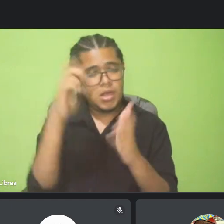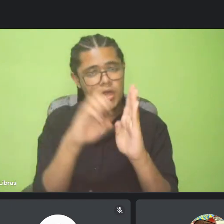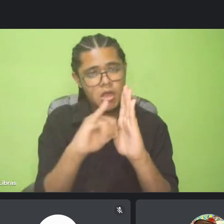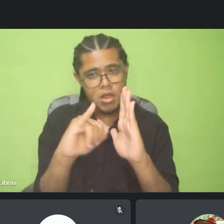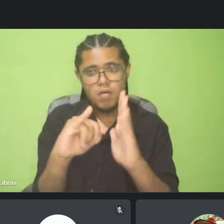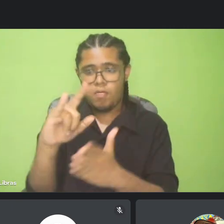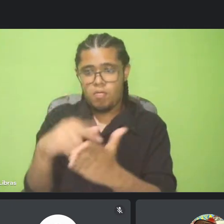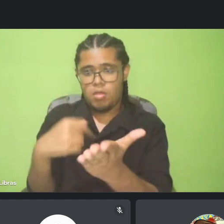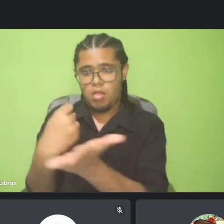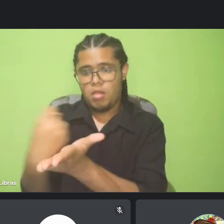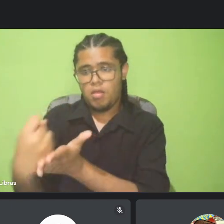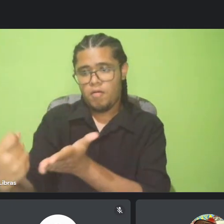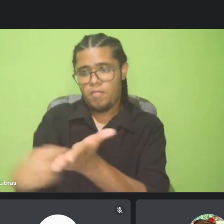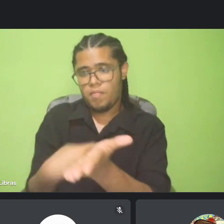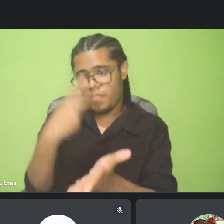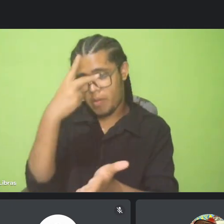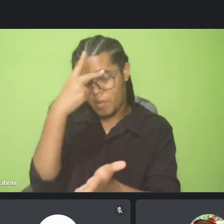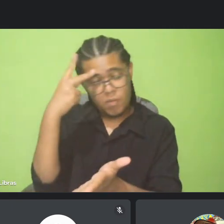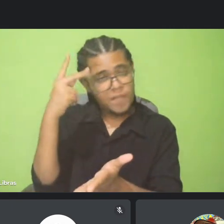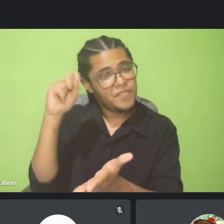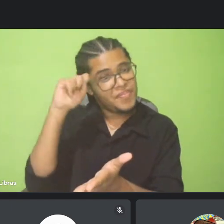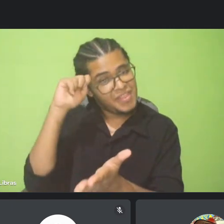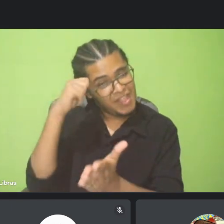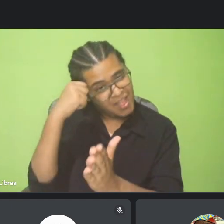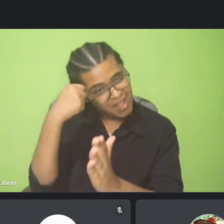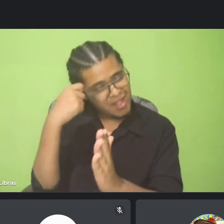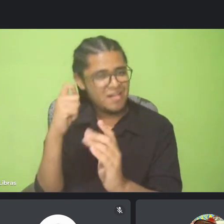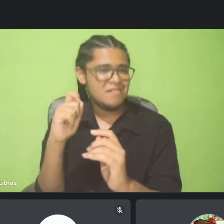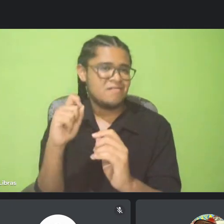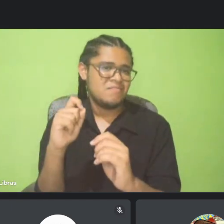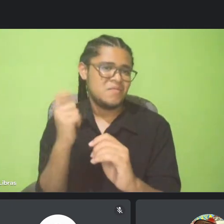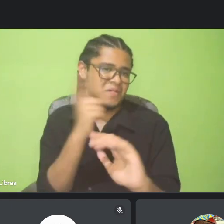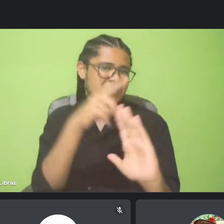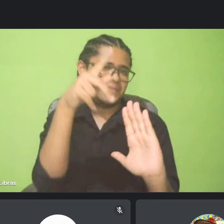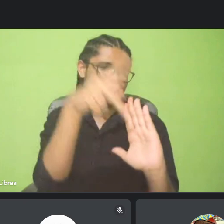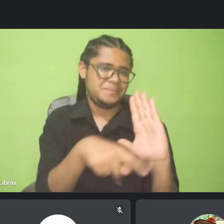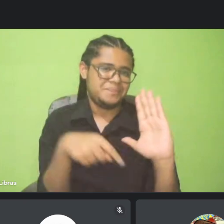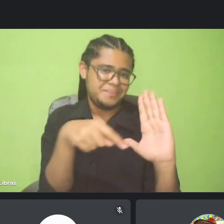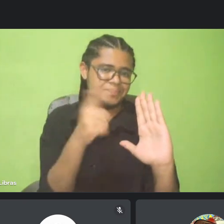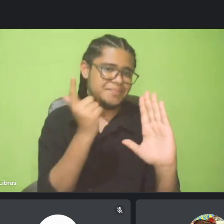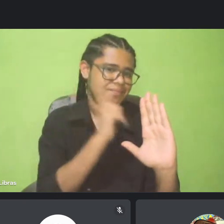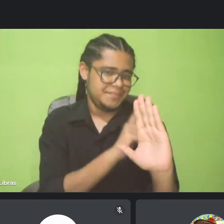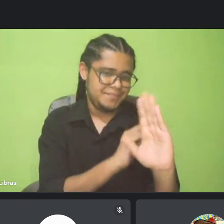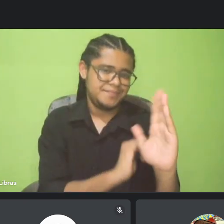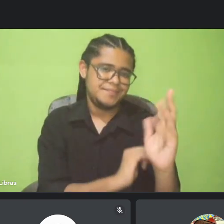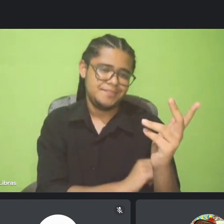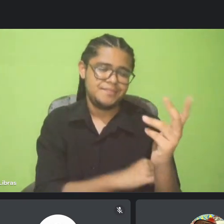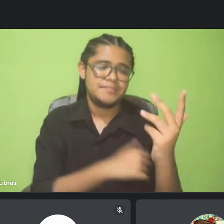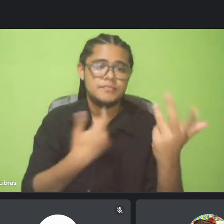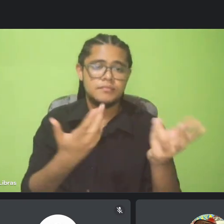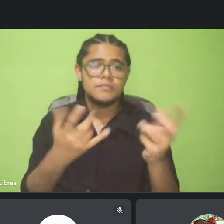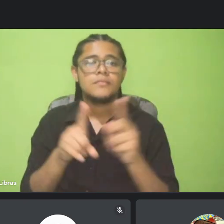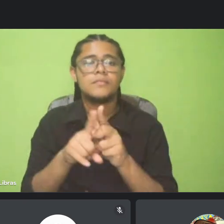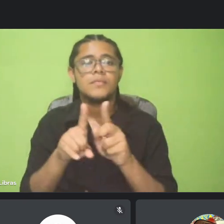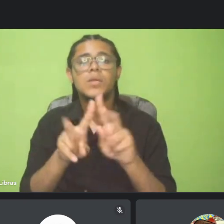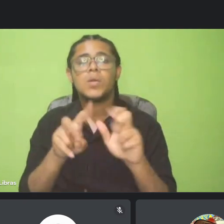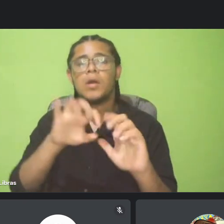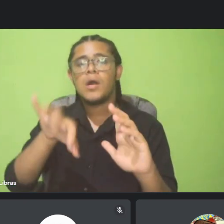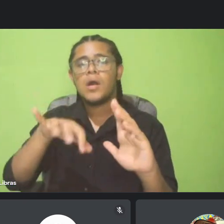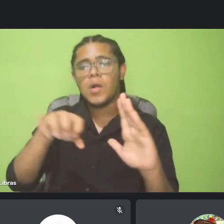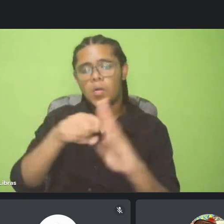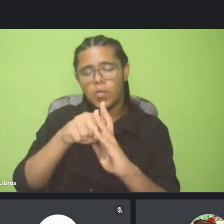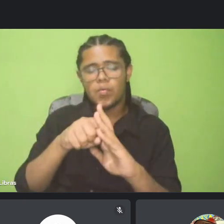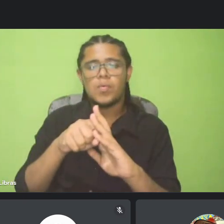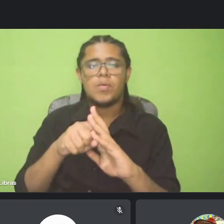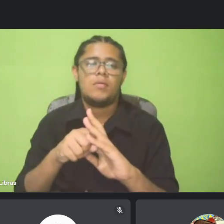audiovisual, o que a gente propôs para que fosse cotas, o pessoal da cotas principalmente, é que o diretor